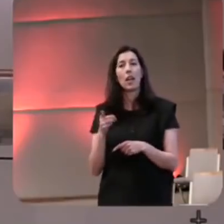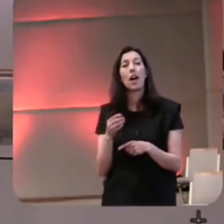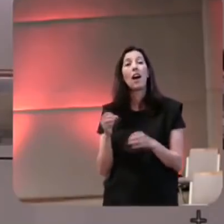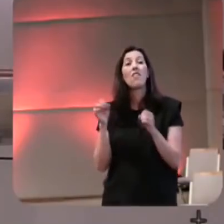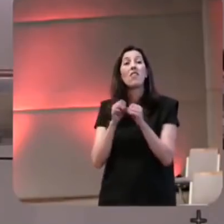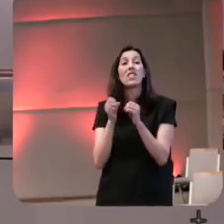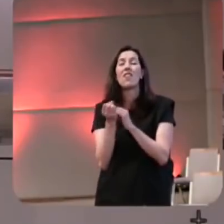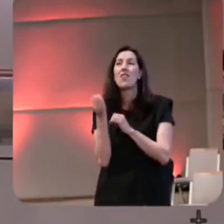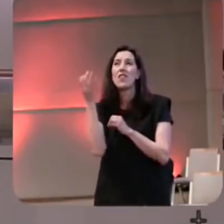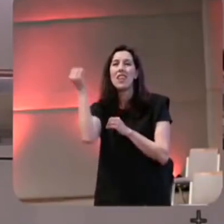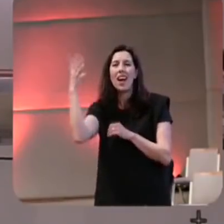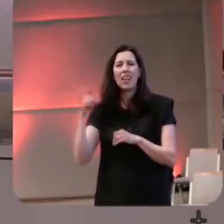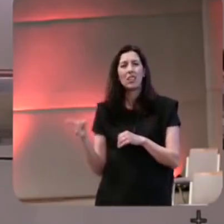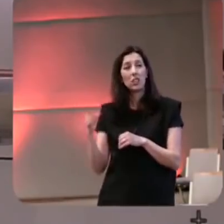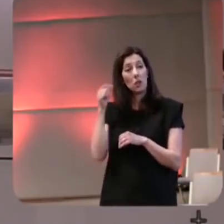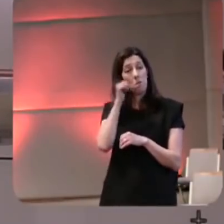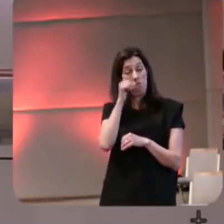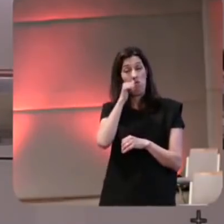dificuldade de locomoção.